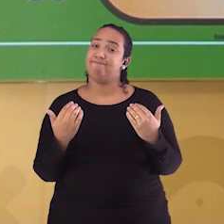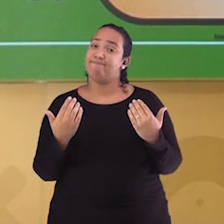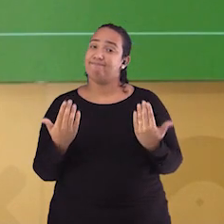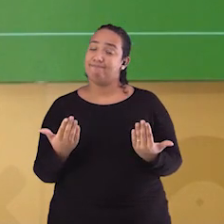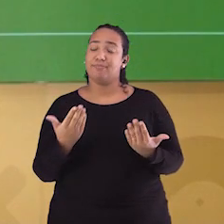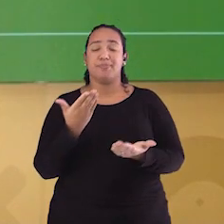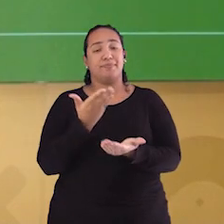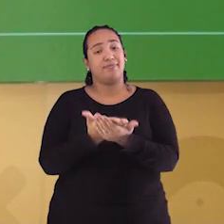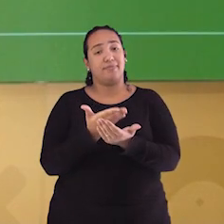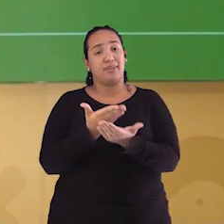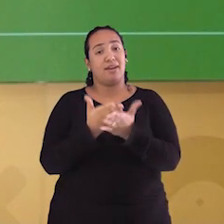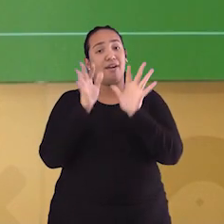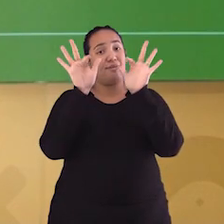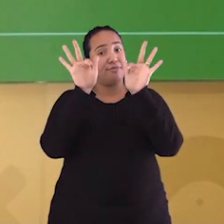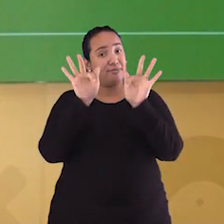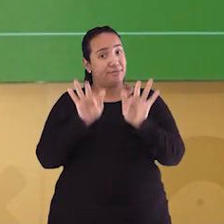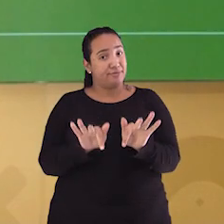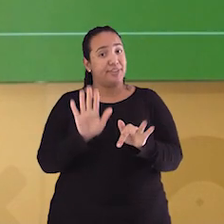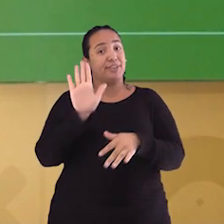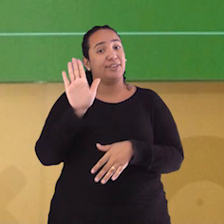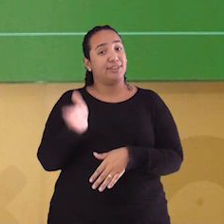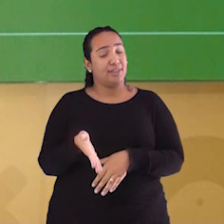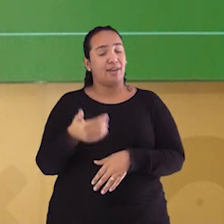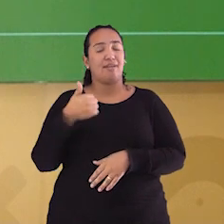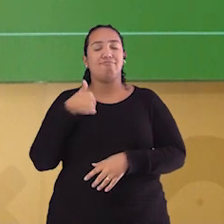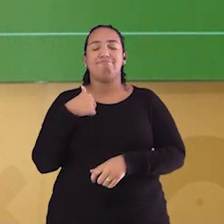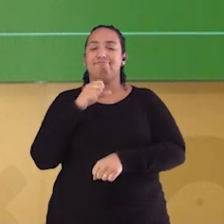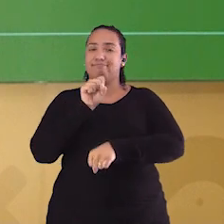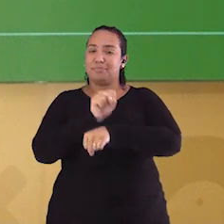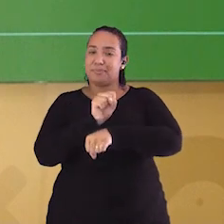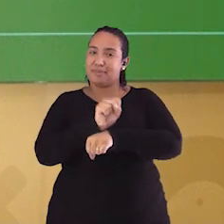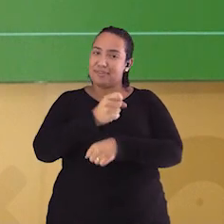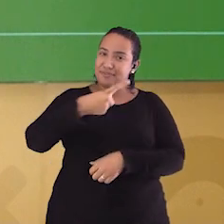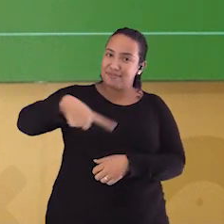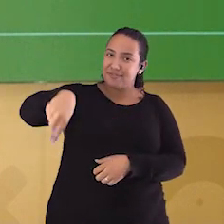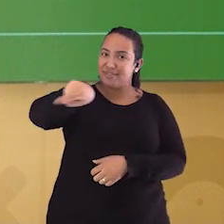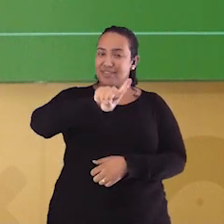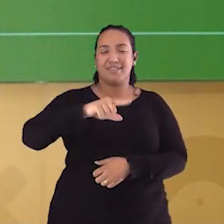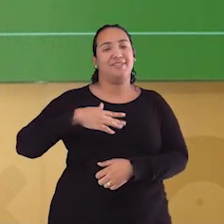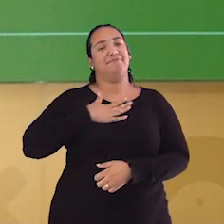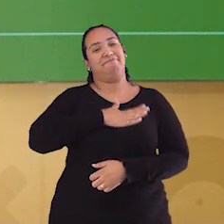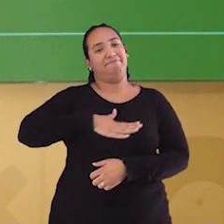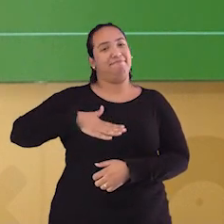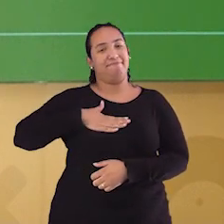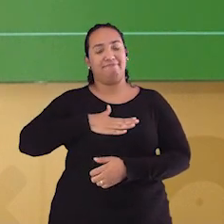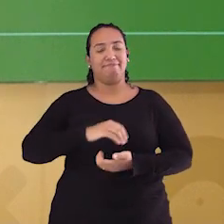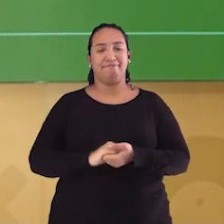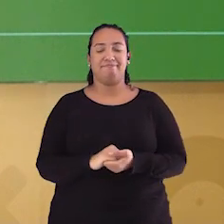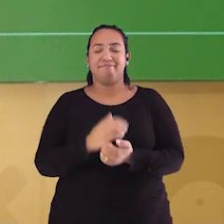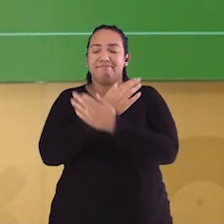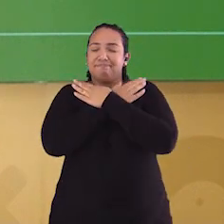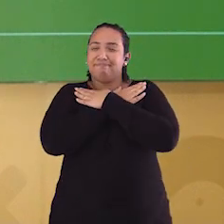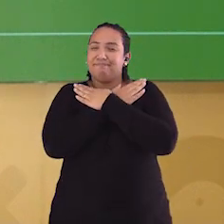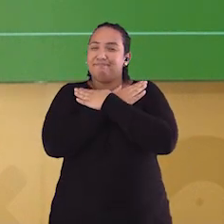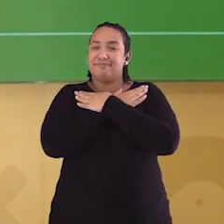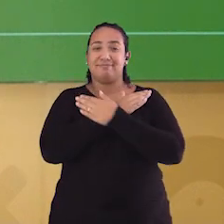Bom, estamos chegando ao final de mais uma aula e eu espero que você tenha gostado. Um